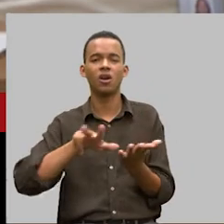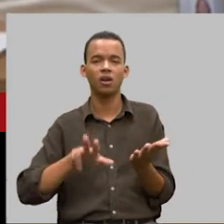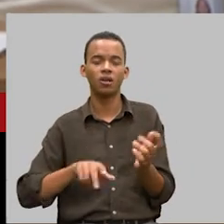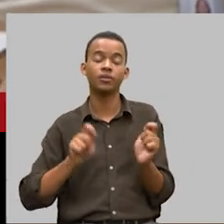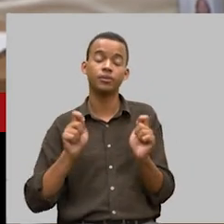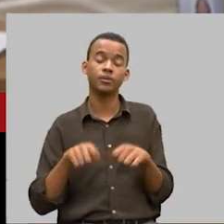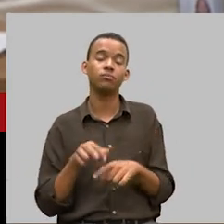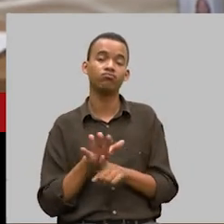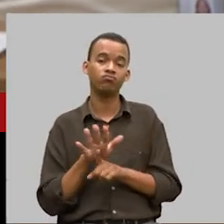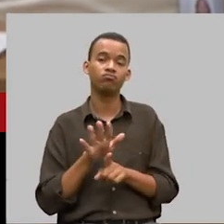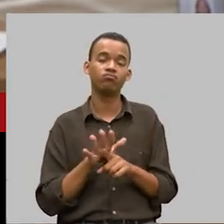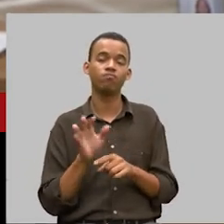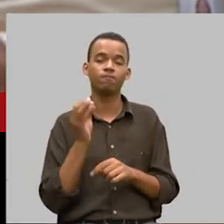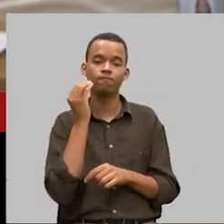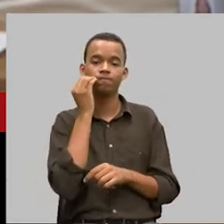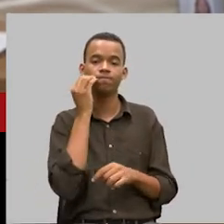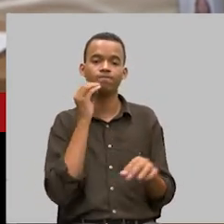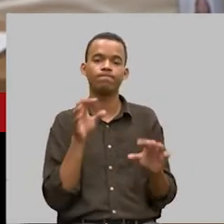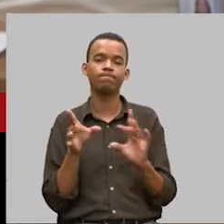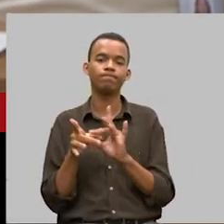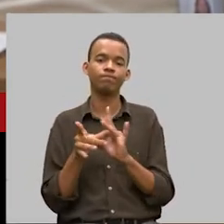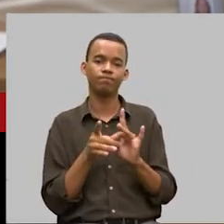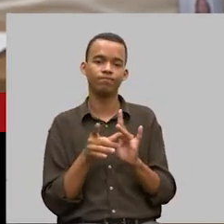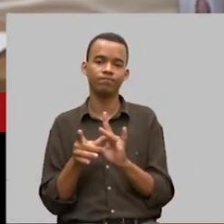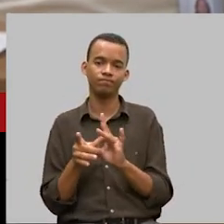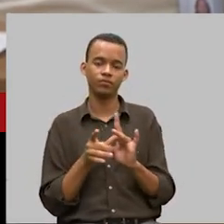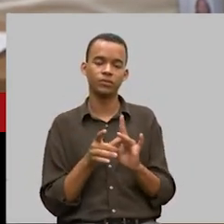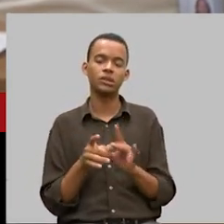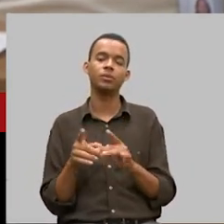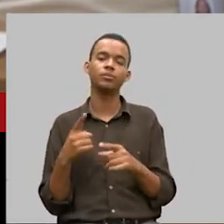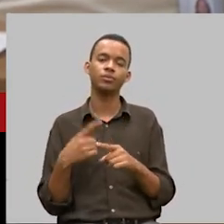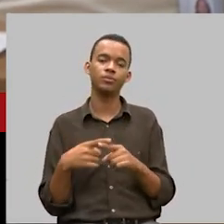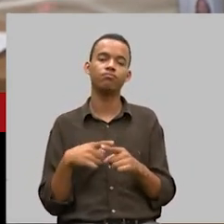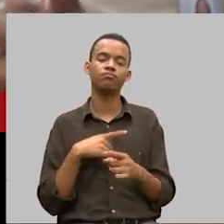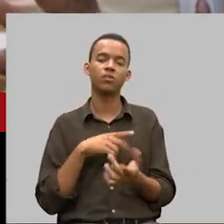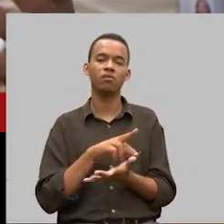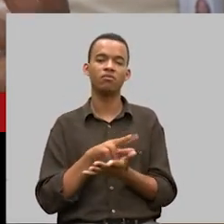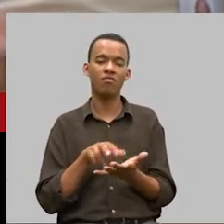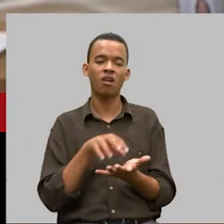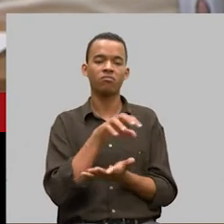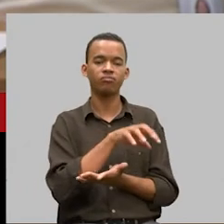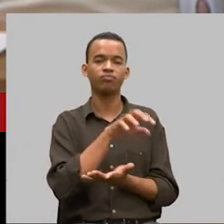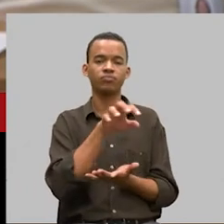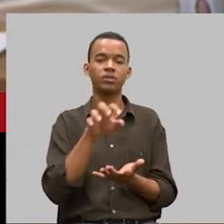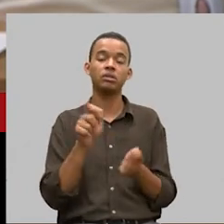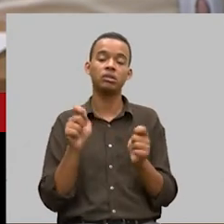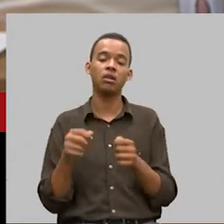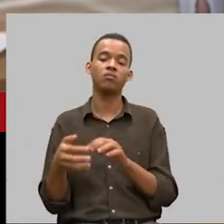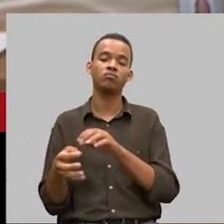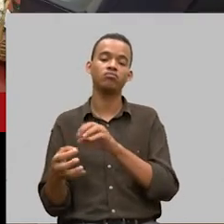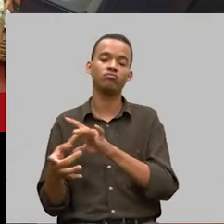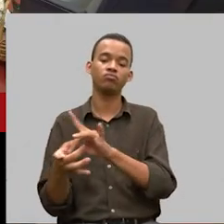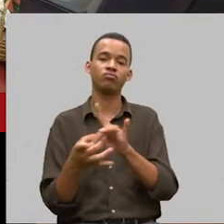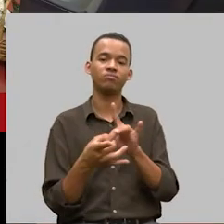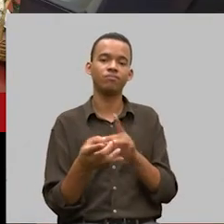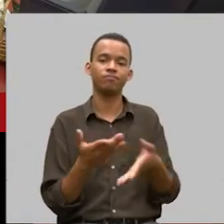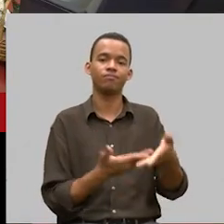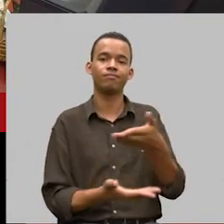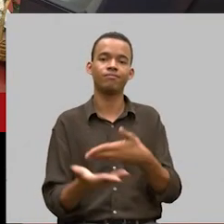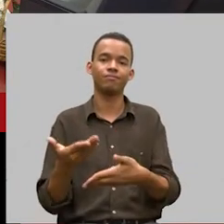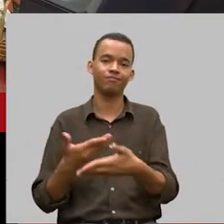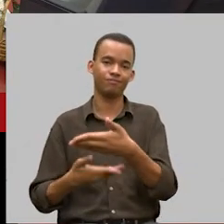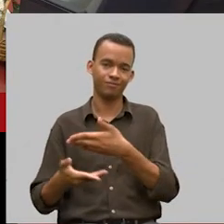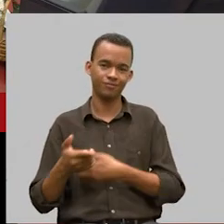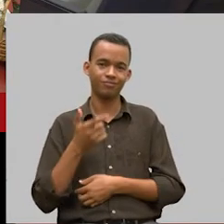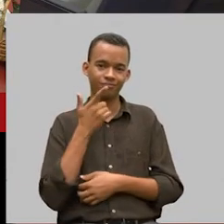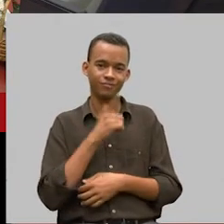demanda a gente gostaria ima são muitos setores que a gente pode integrar pra gente não inclusive